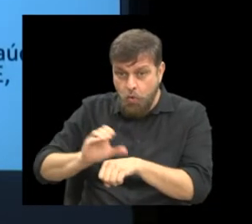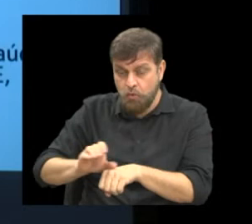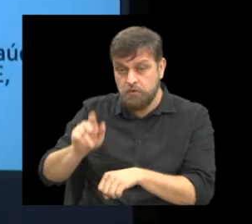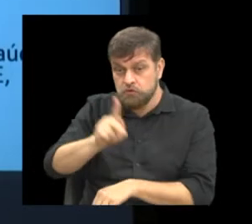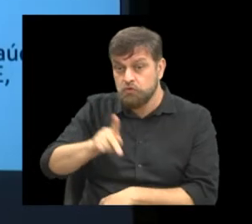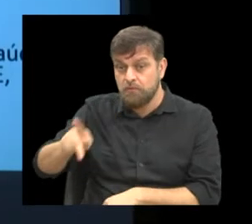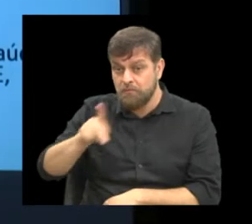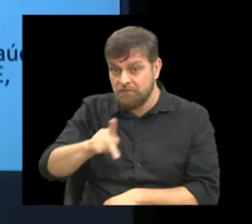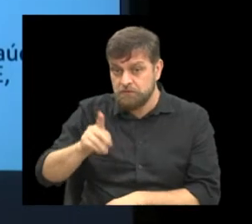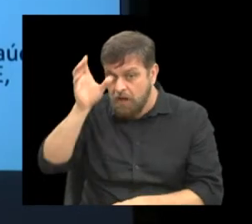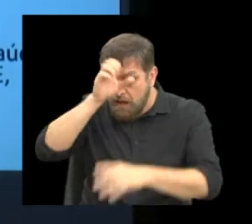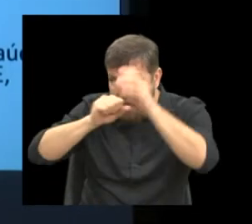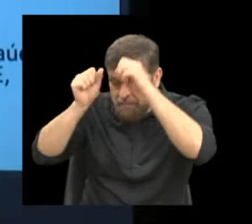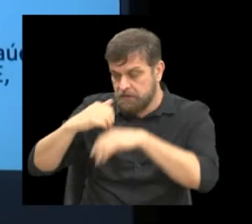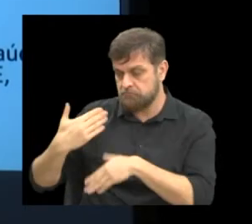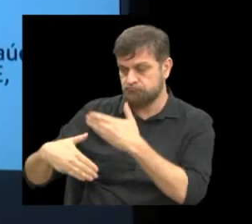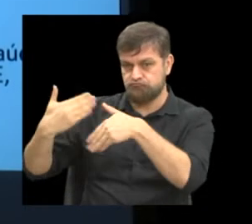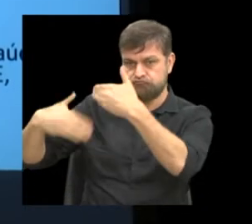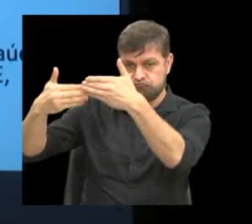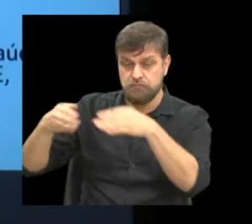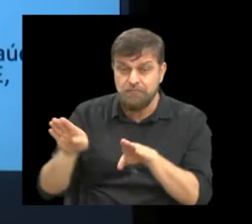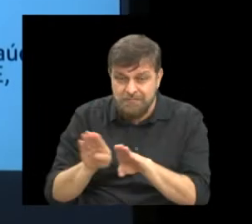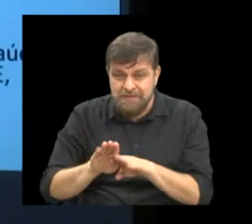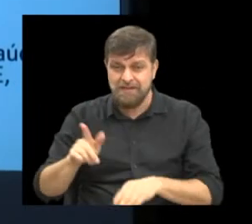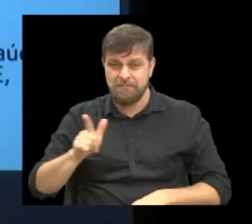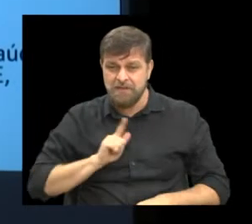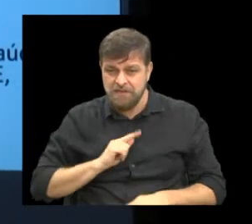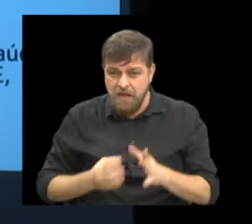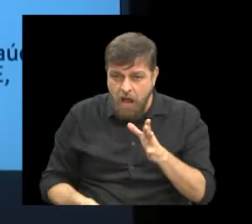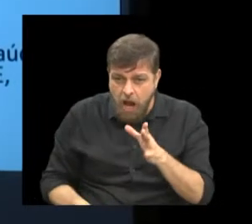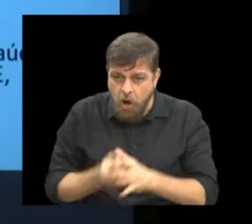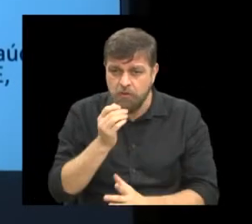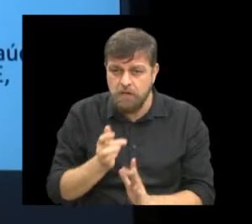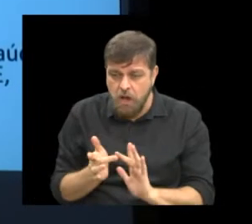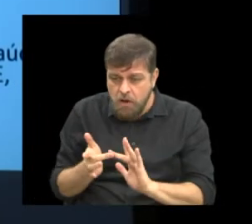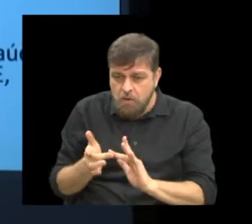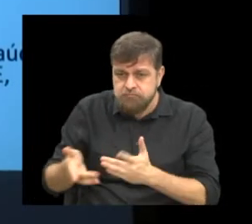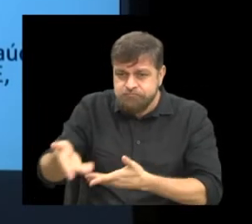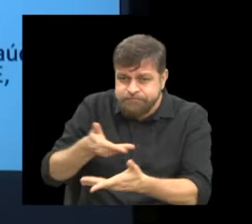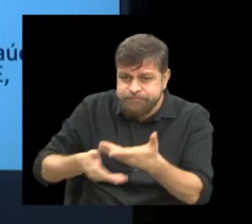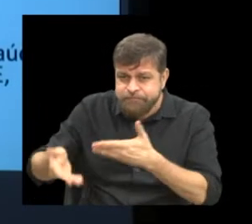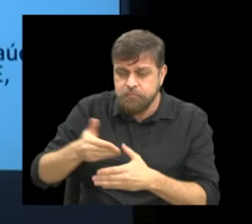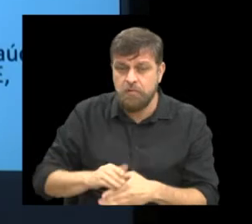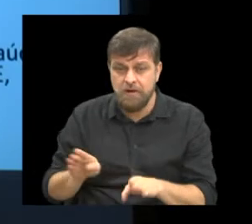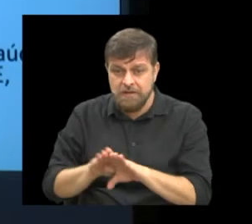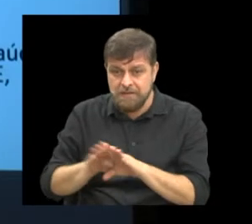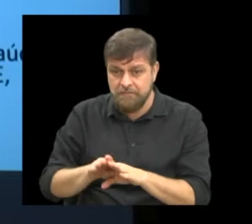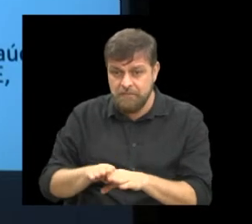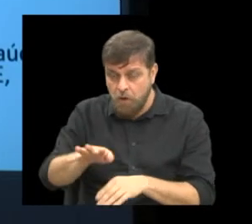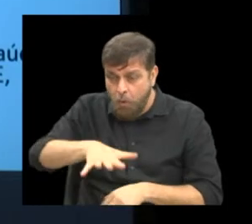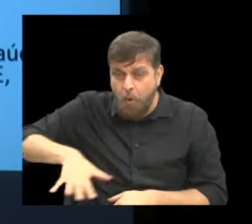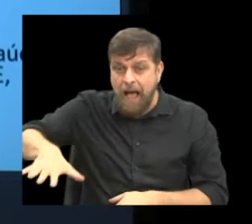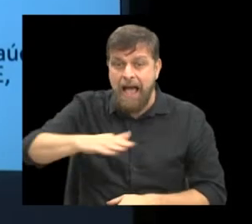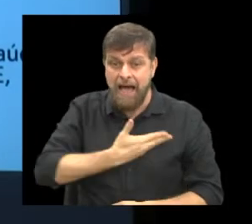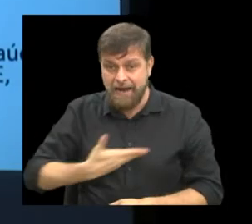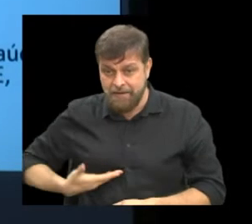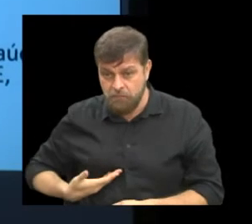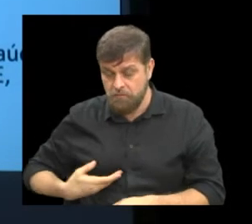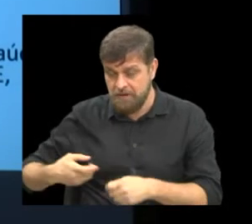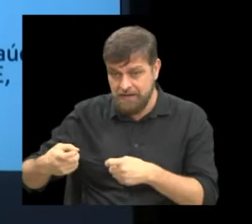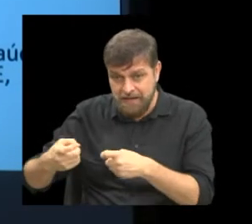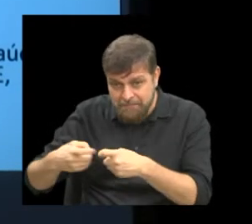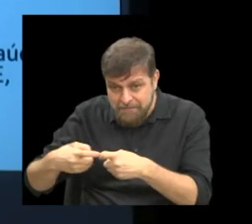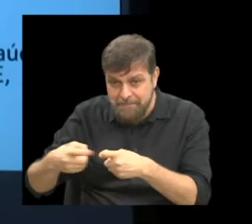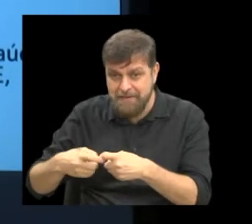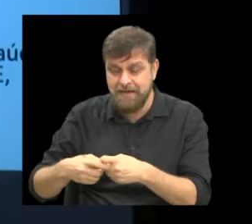profissionais da Tiquira. A gente também também tem uma relação com a rede que atende todo esse autista. Os médicos do centro